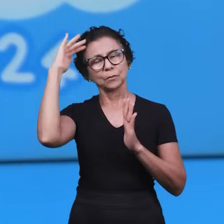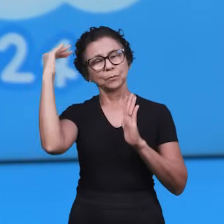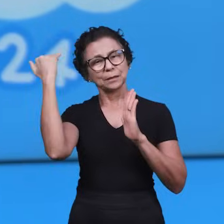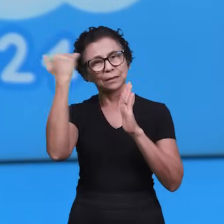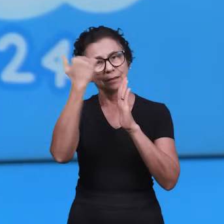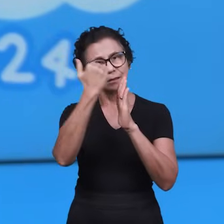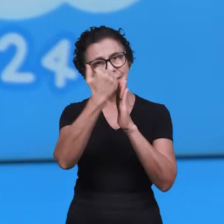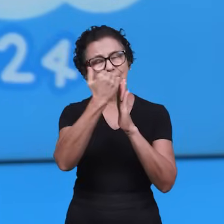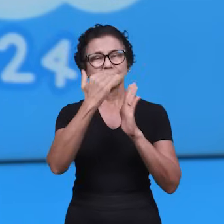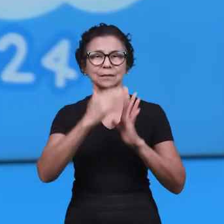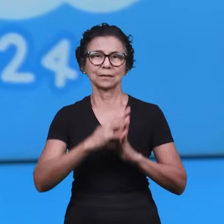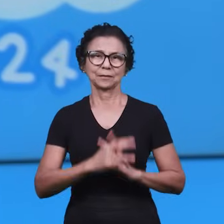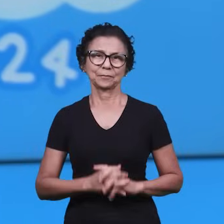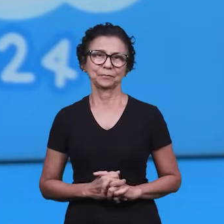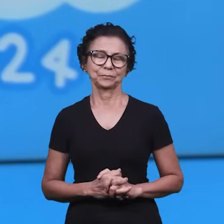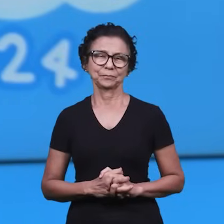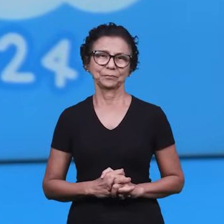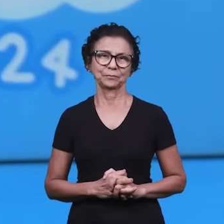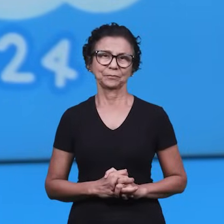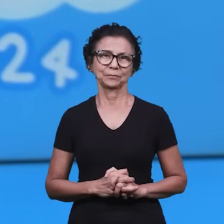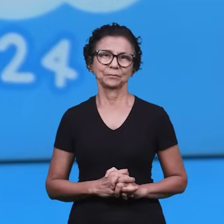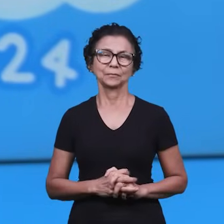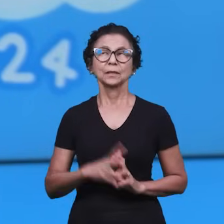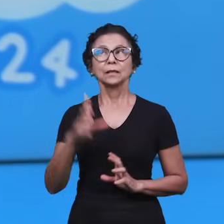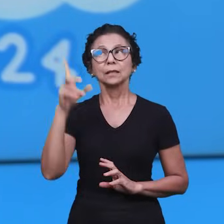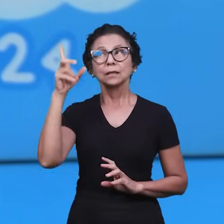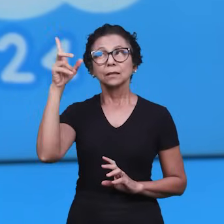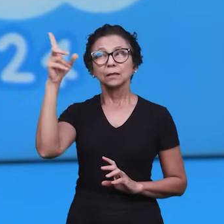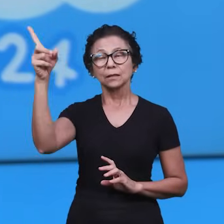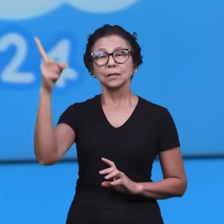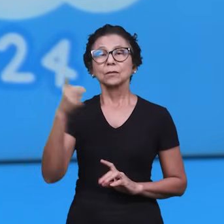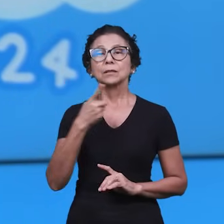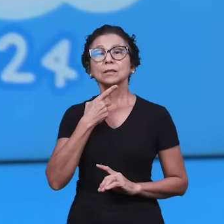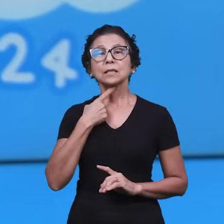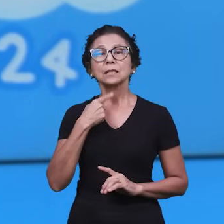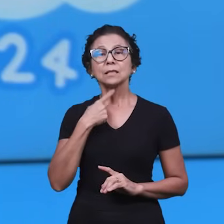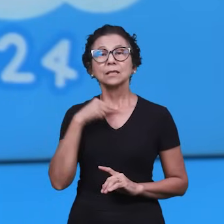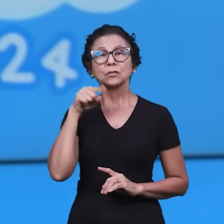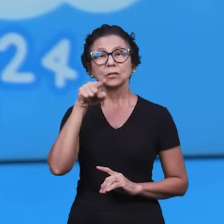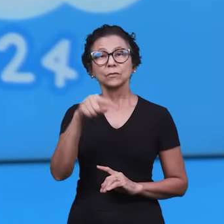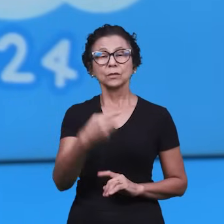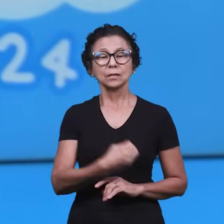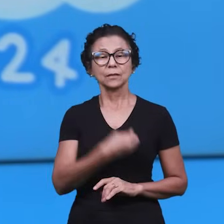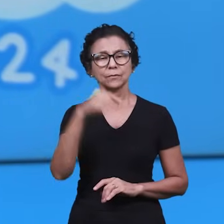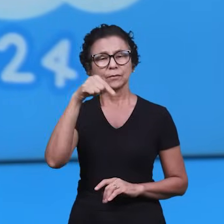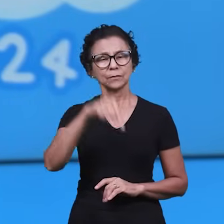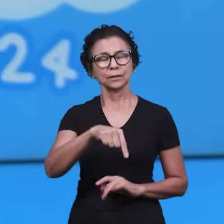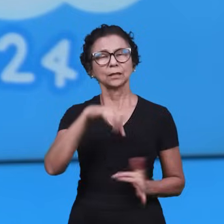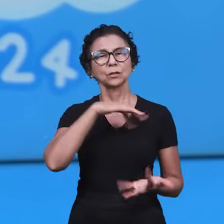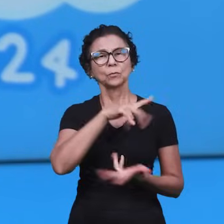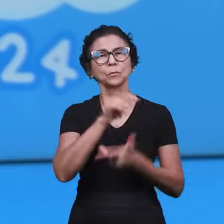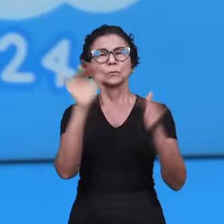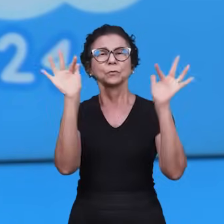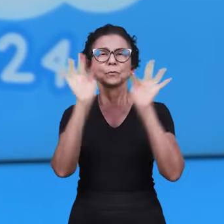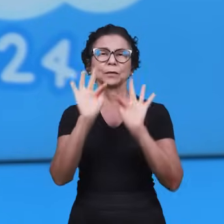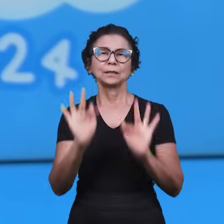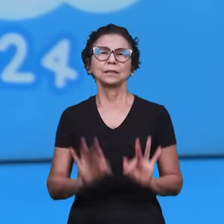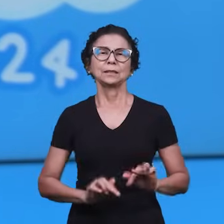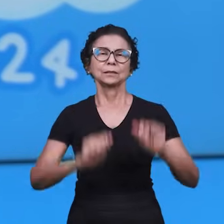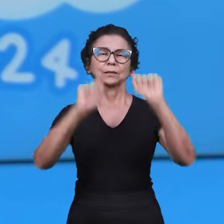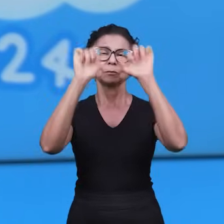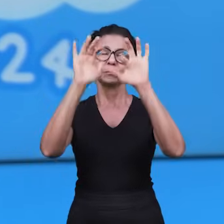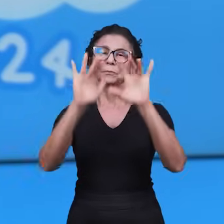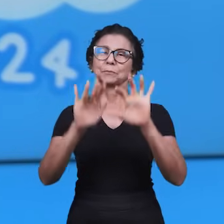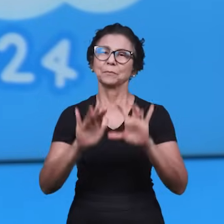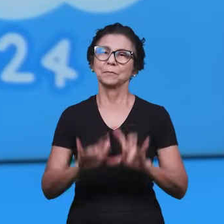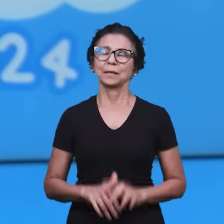de Deus. Deus quer que você viva neste mundo uma vida abençoada e muito